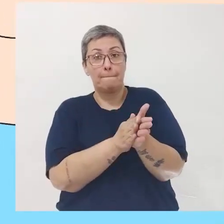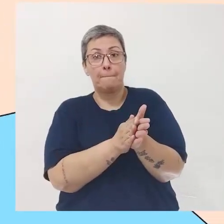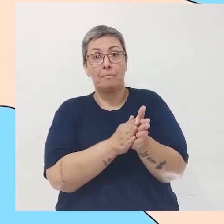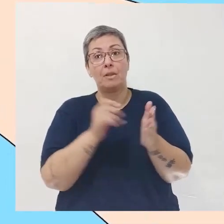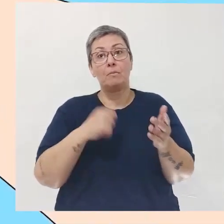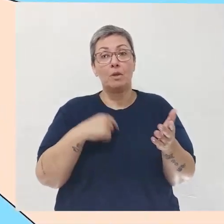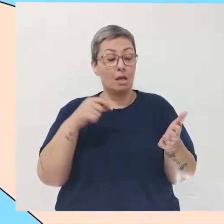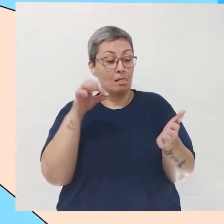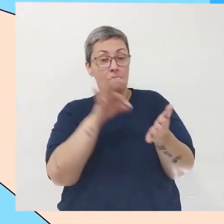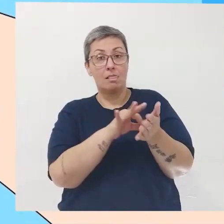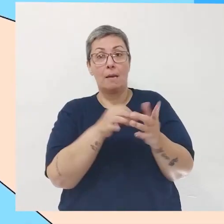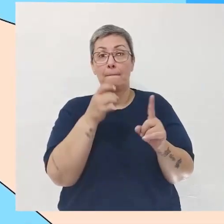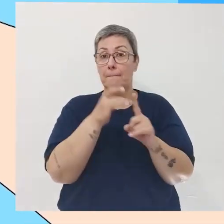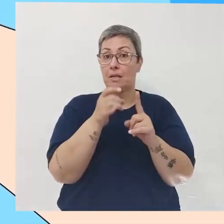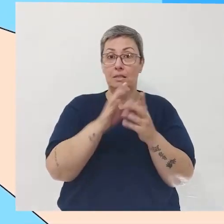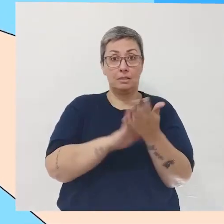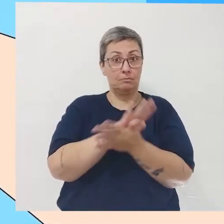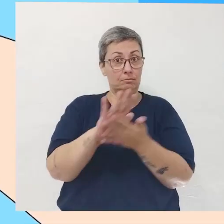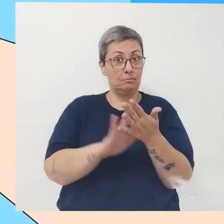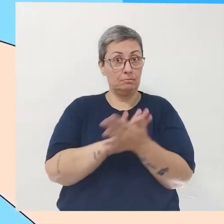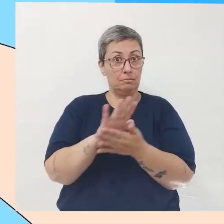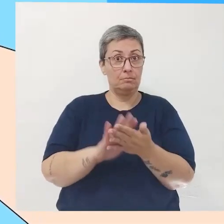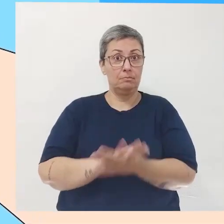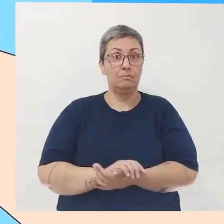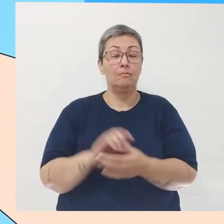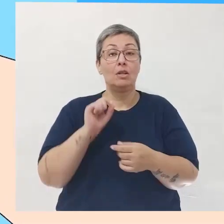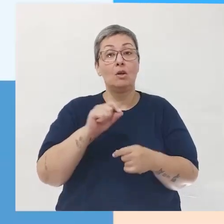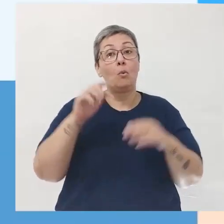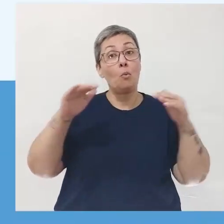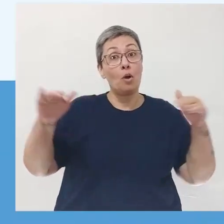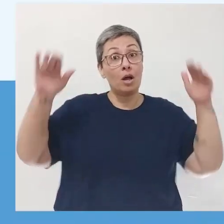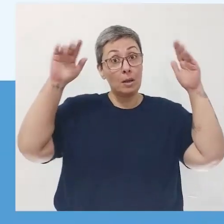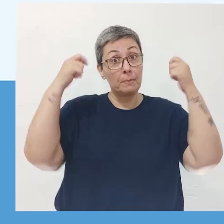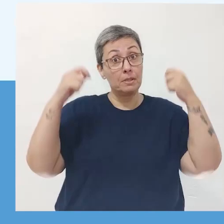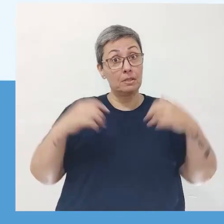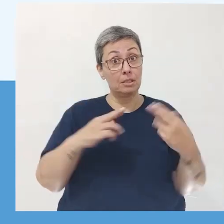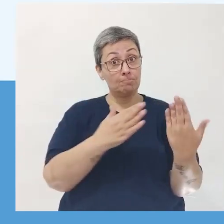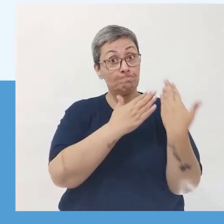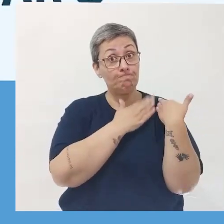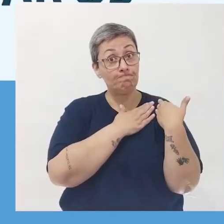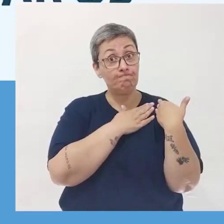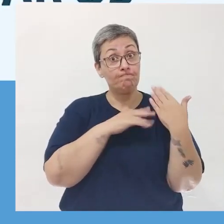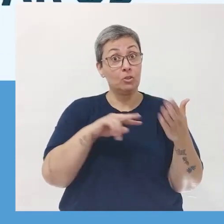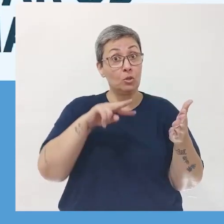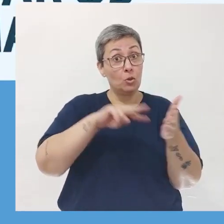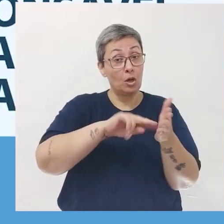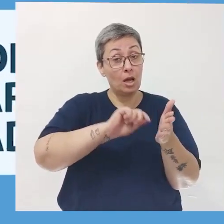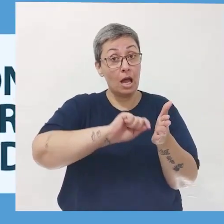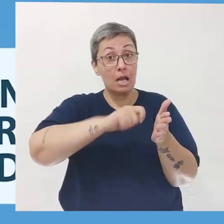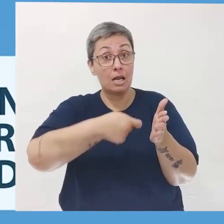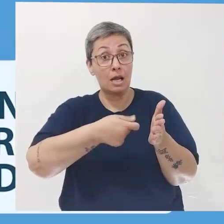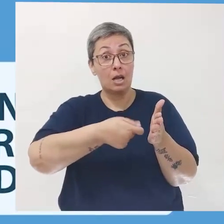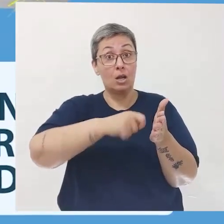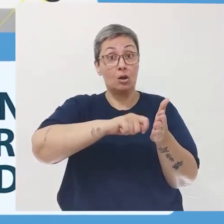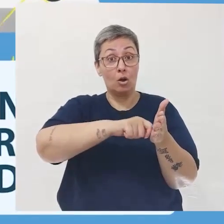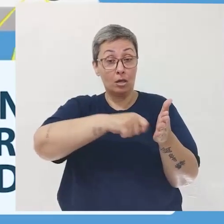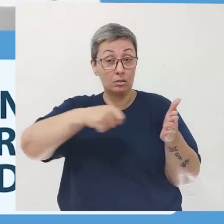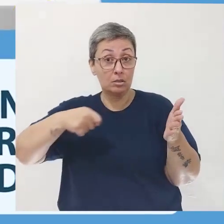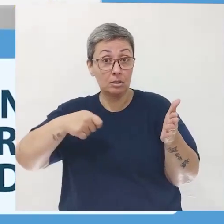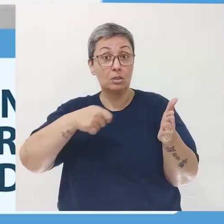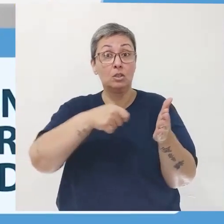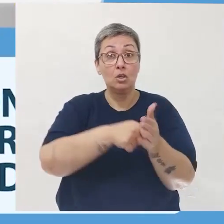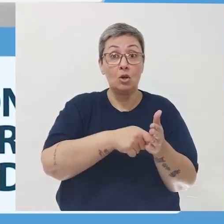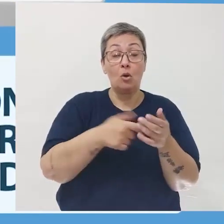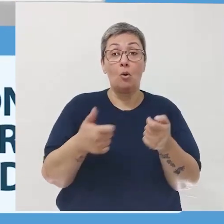utilize protetores para que não sejam introduzidos objetos metálicos. O adulto deve ser responsável por ligar ou desligar da